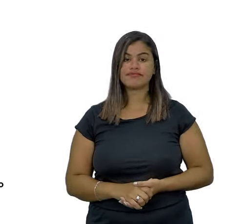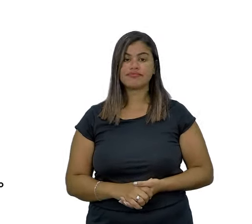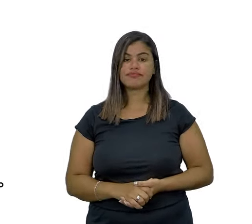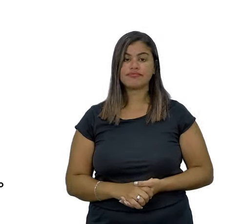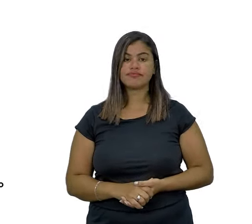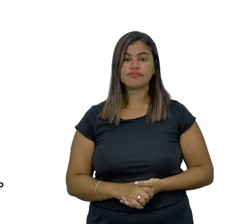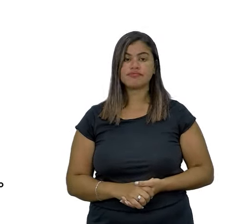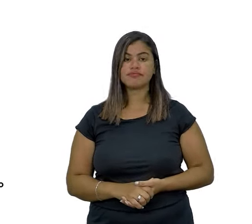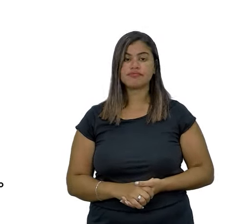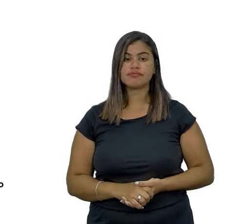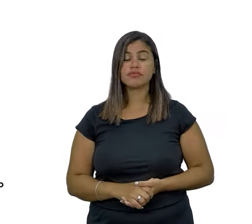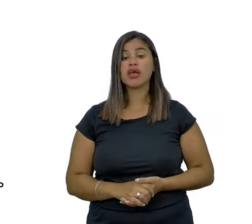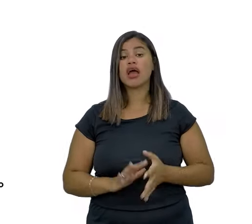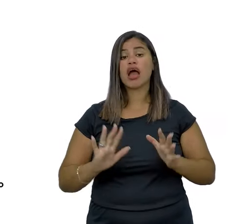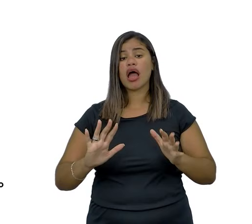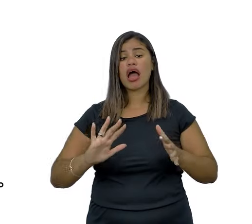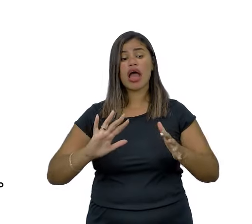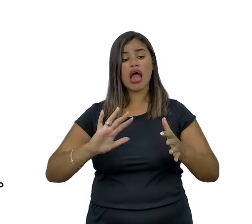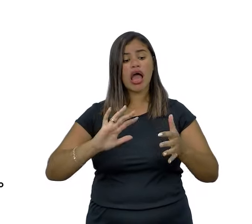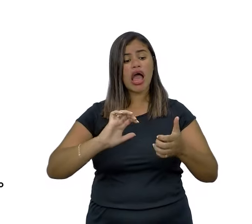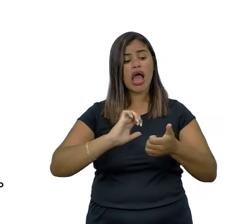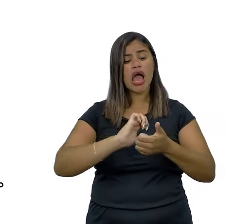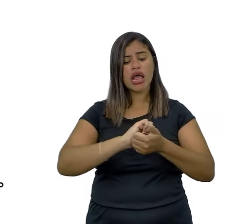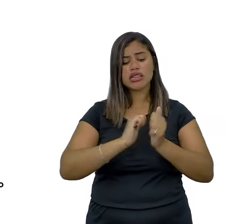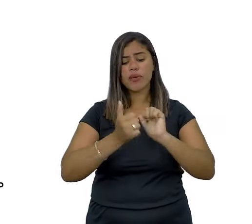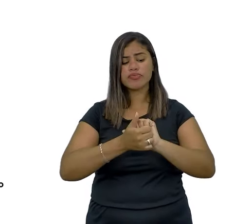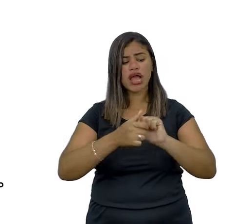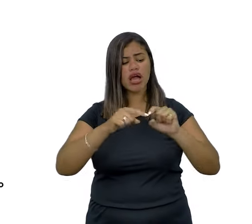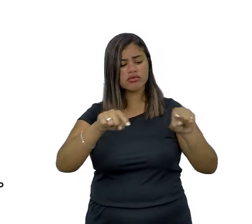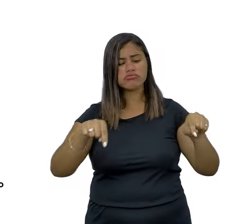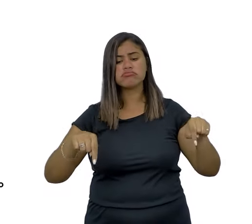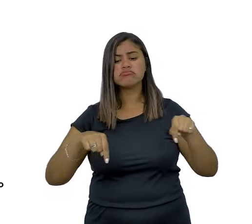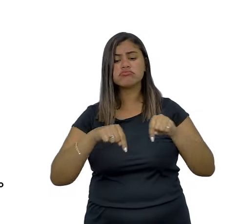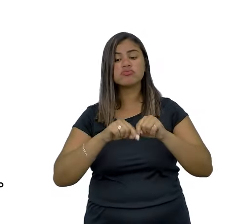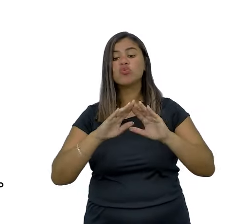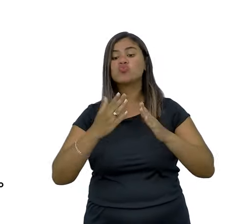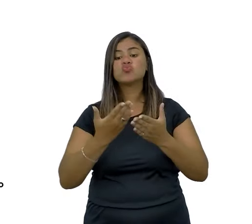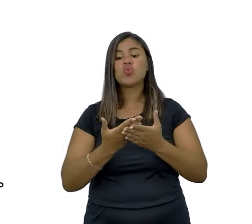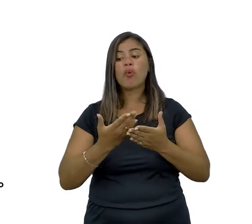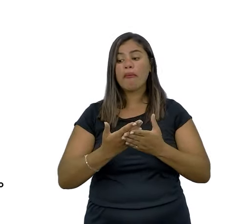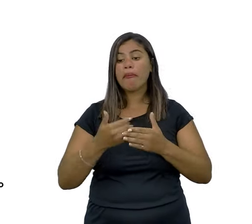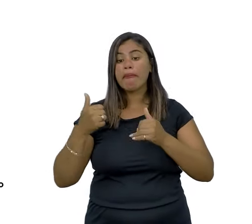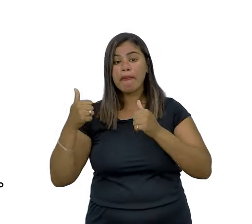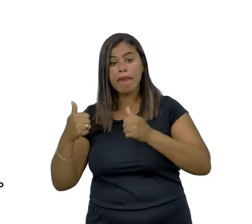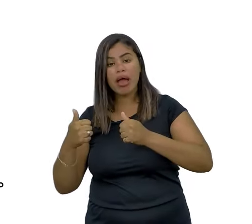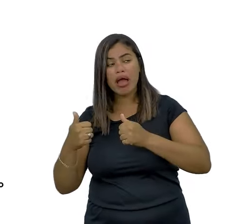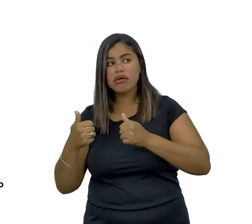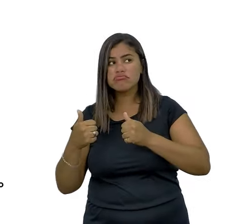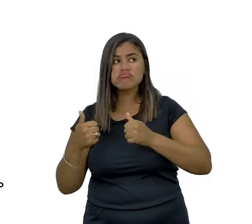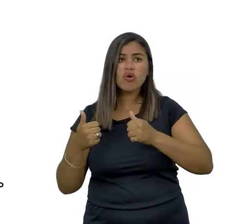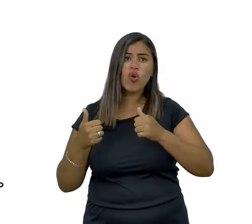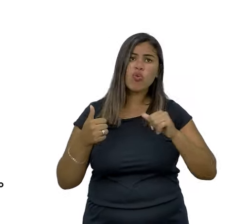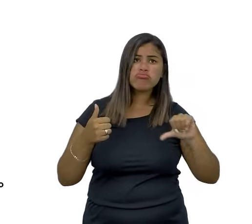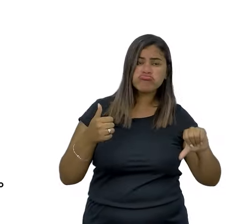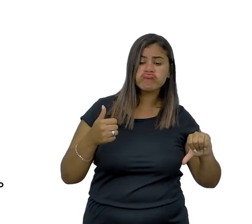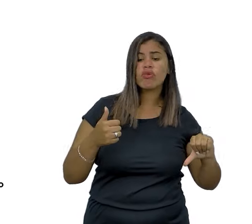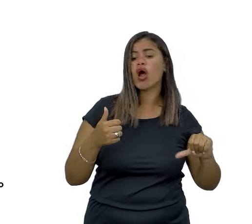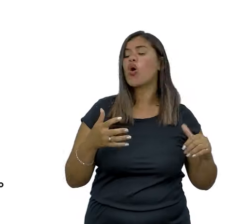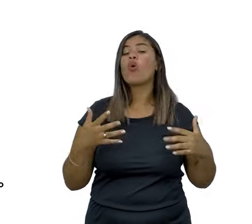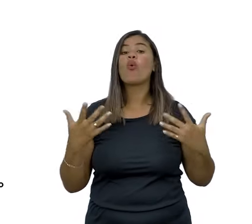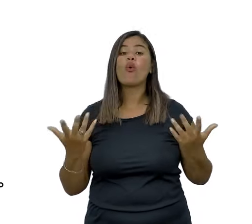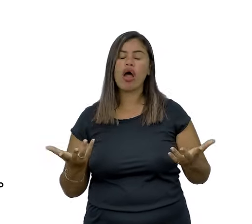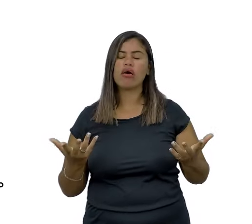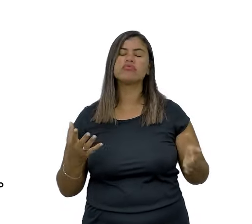O que está mais adequado para a turma ou menos adequado, né? Então, O diagnóstico